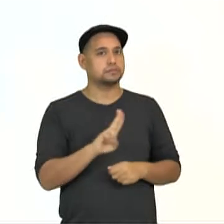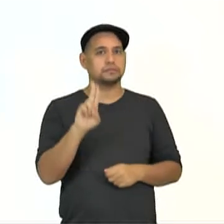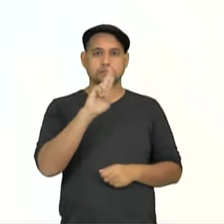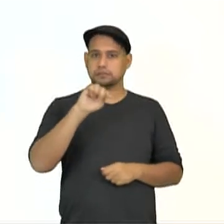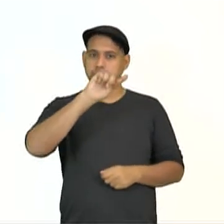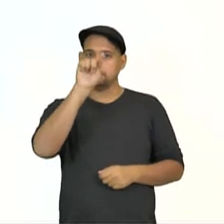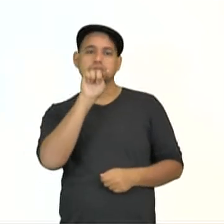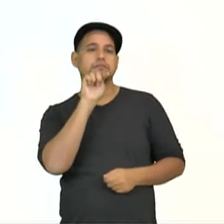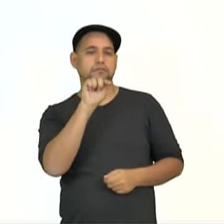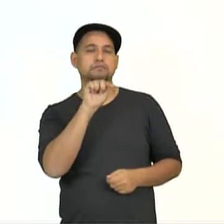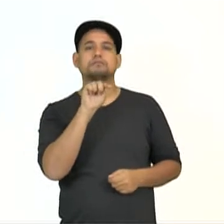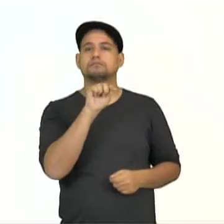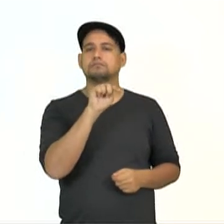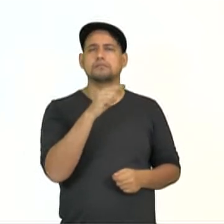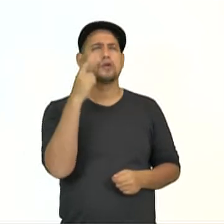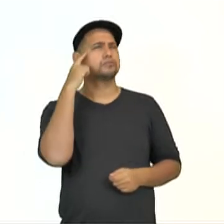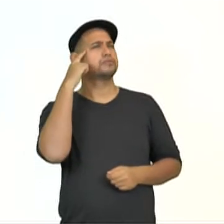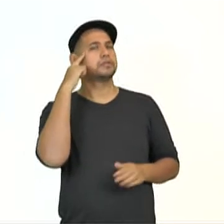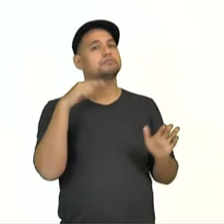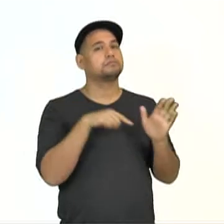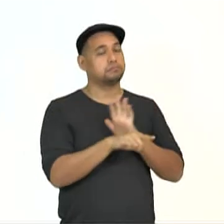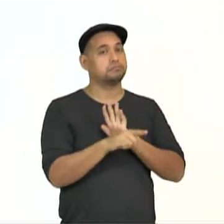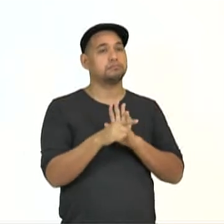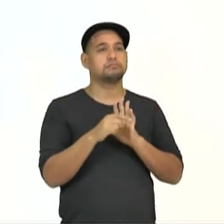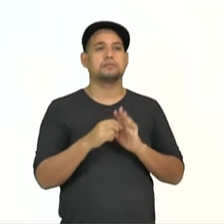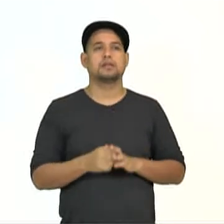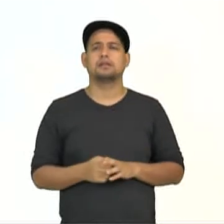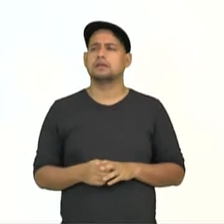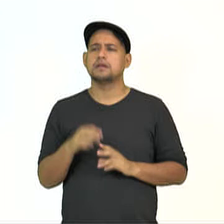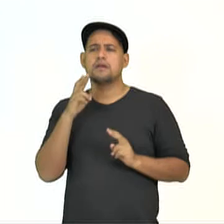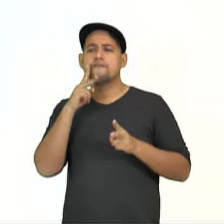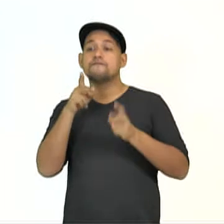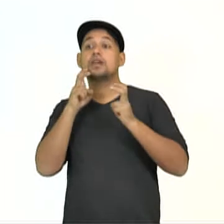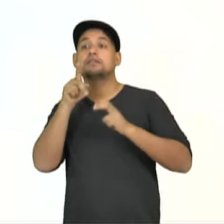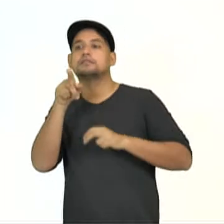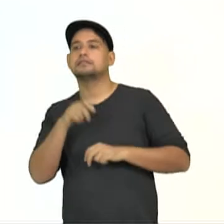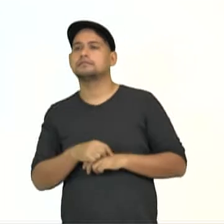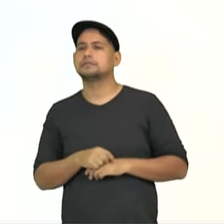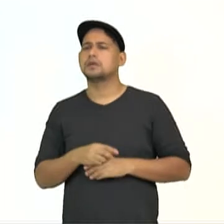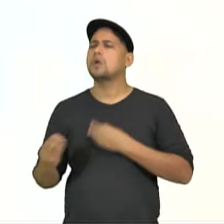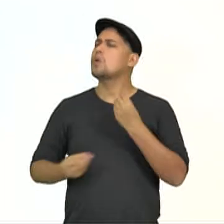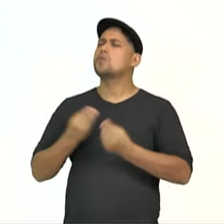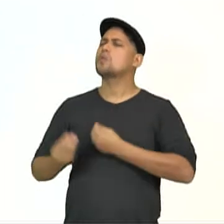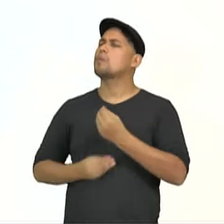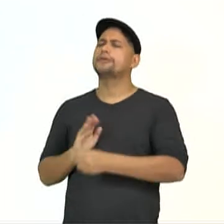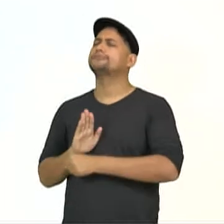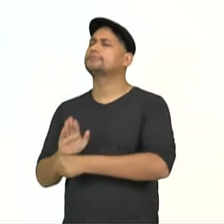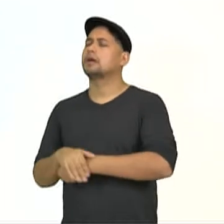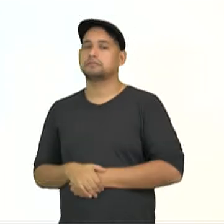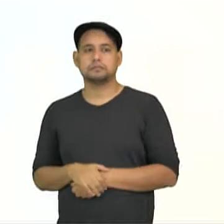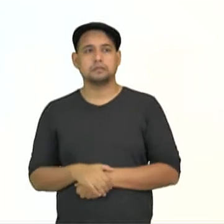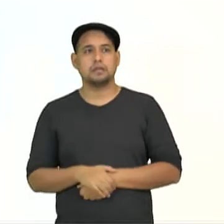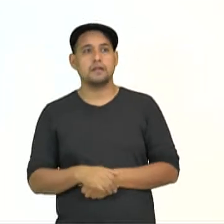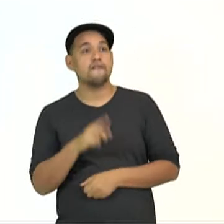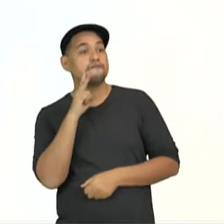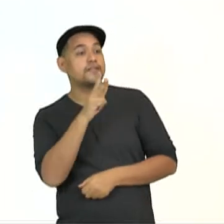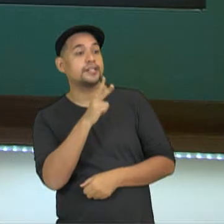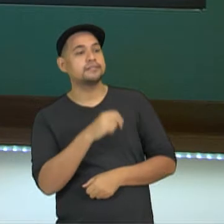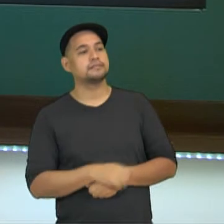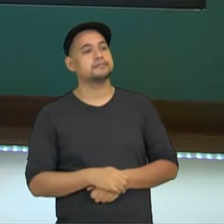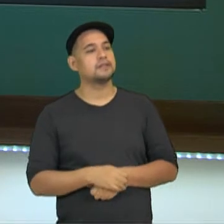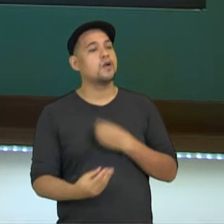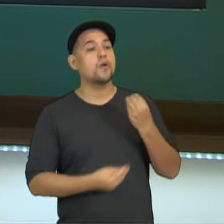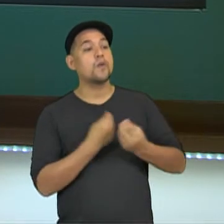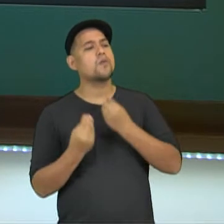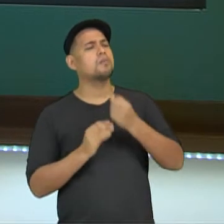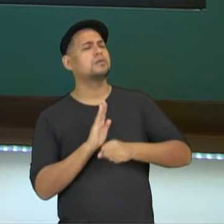ponto de exclamação, que é no caso das duas frases que nós formamos. Veja como ajudar, veja como ajudar.